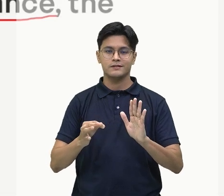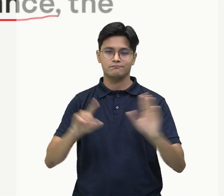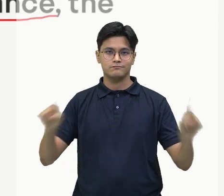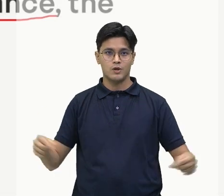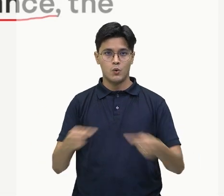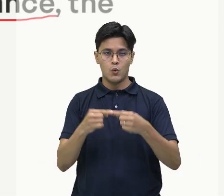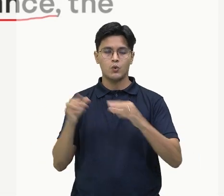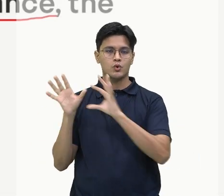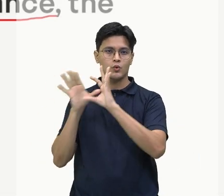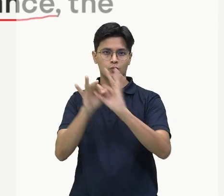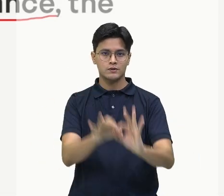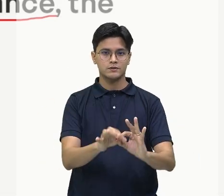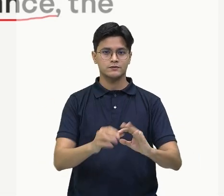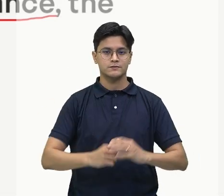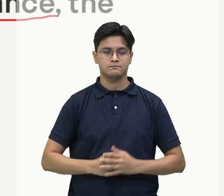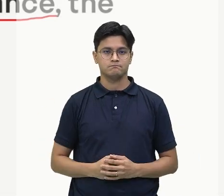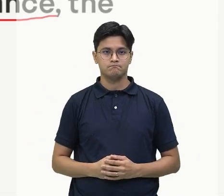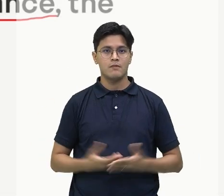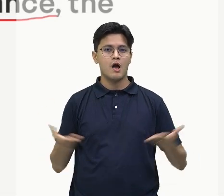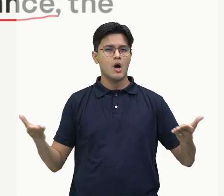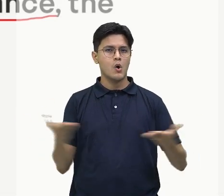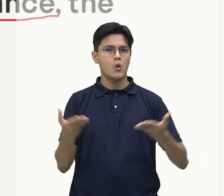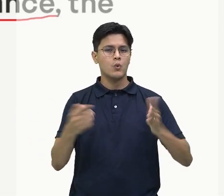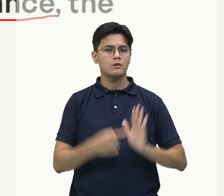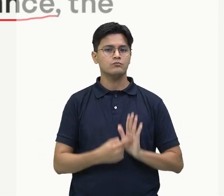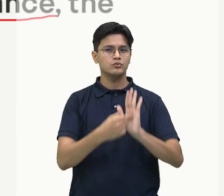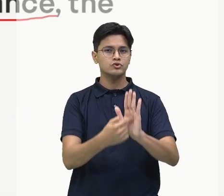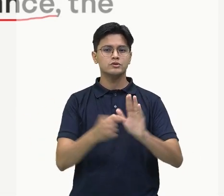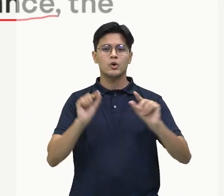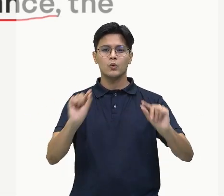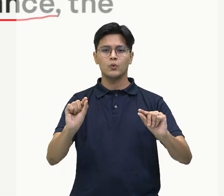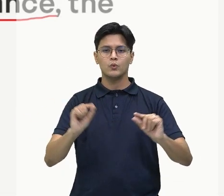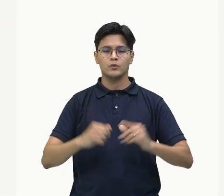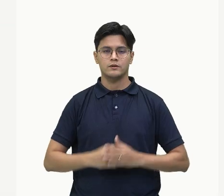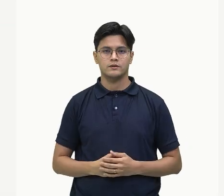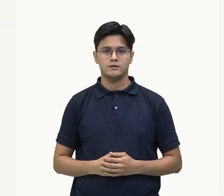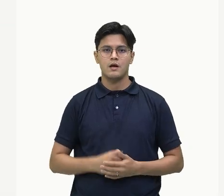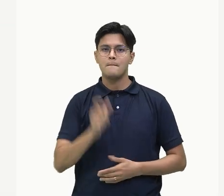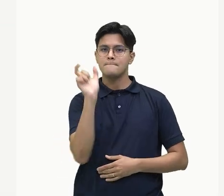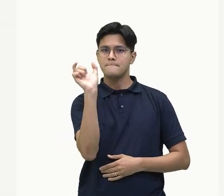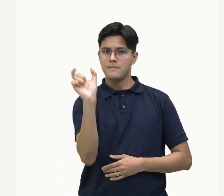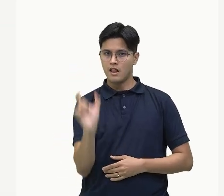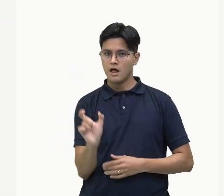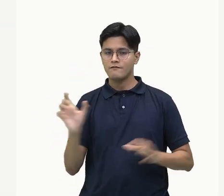contexto. Vou mostrar para vocês agora os conectivos de contraste.